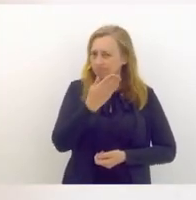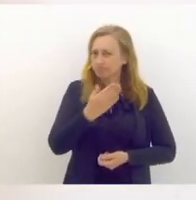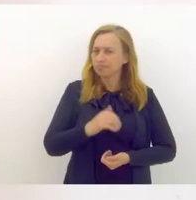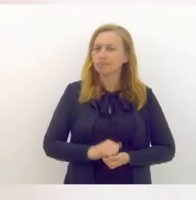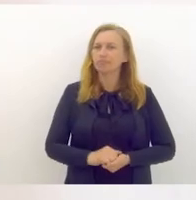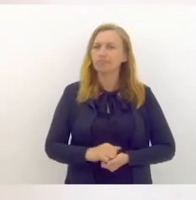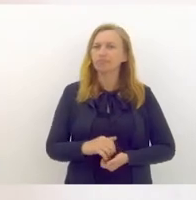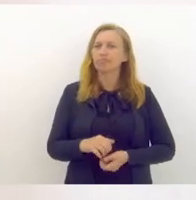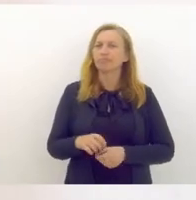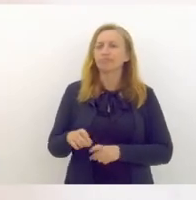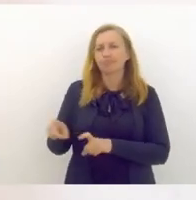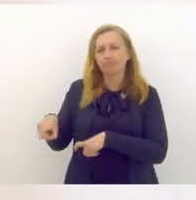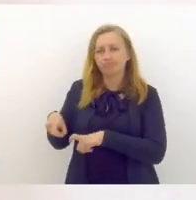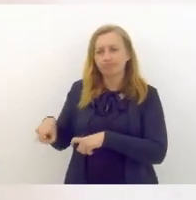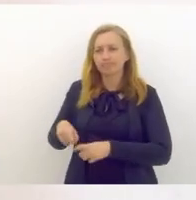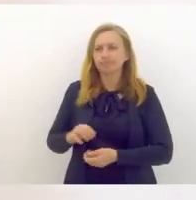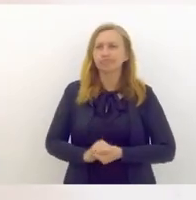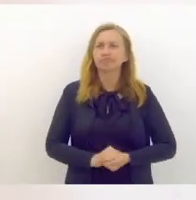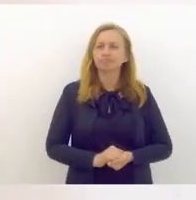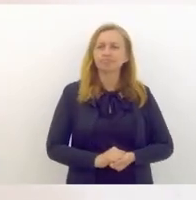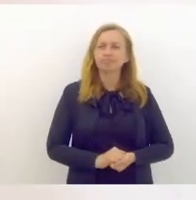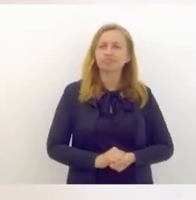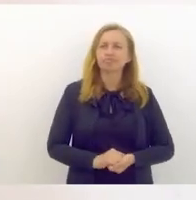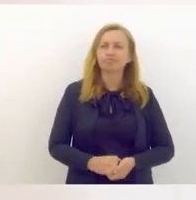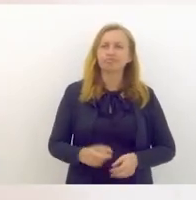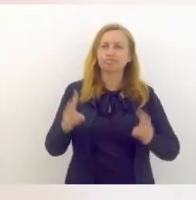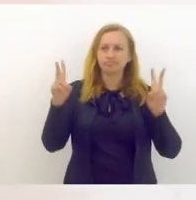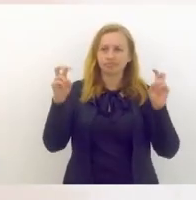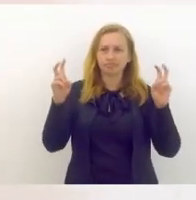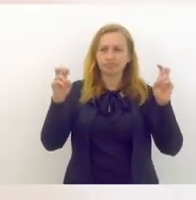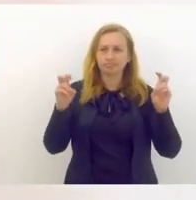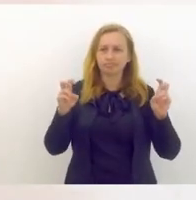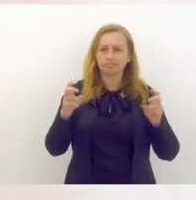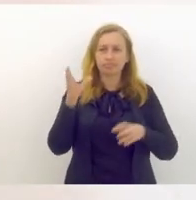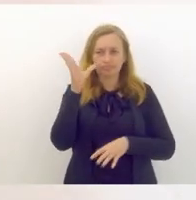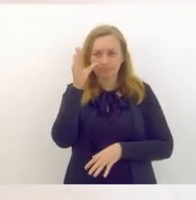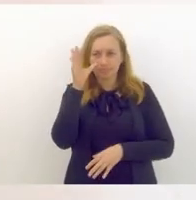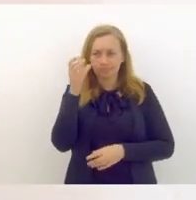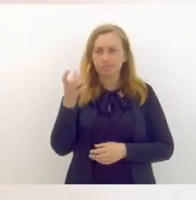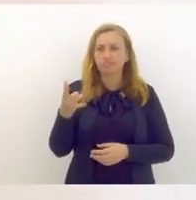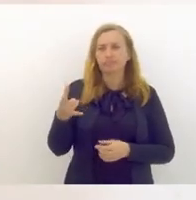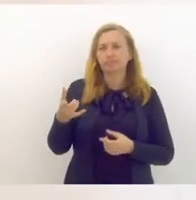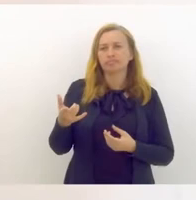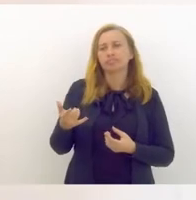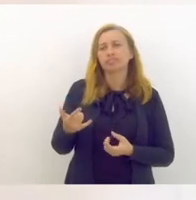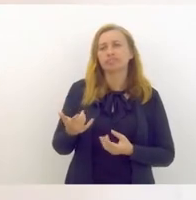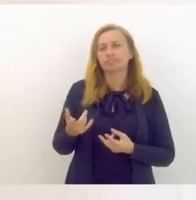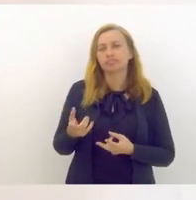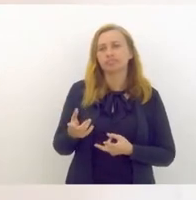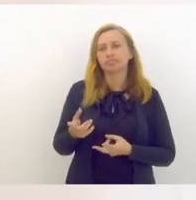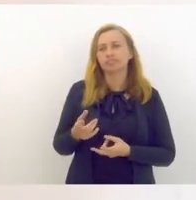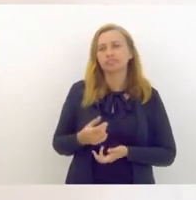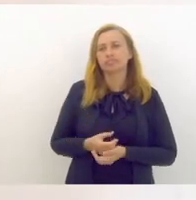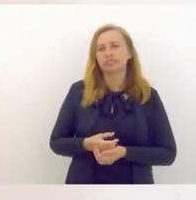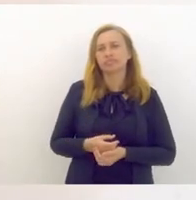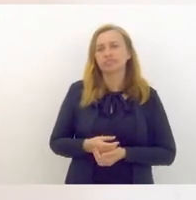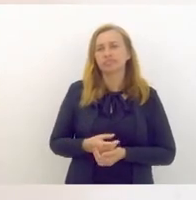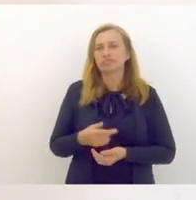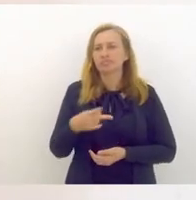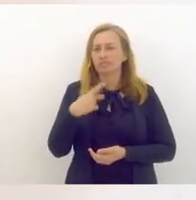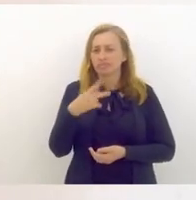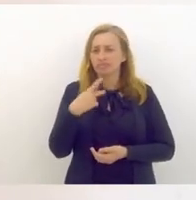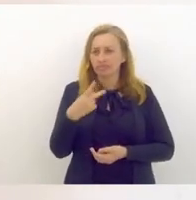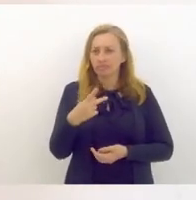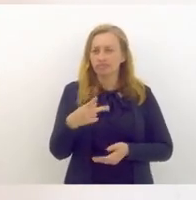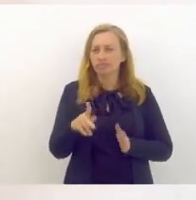da Rural, nessa questão dos interesses, me chamou muito a atenção a fala do proponente do